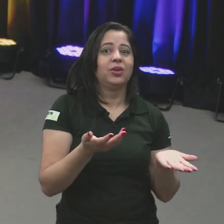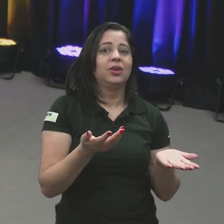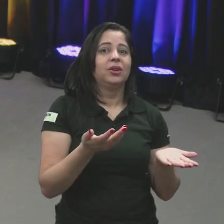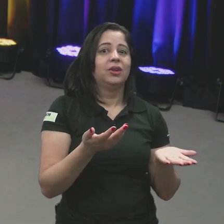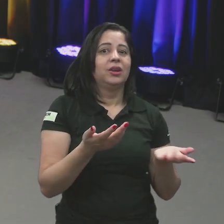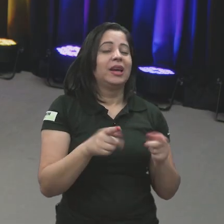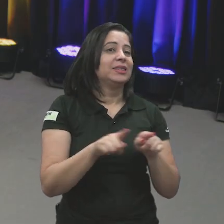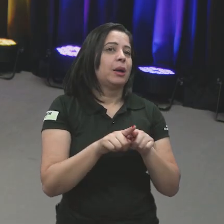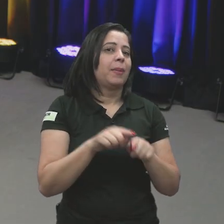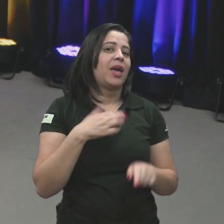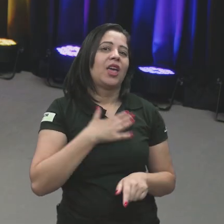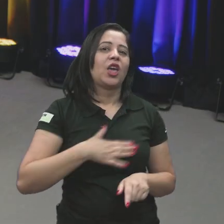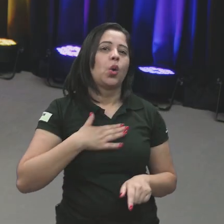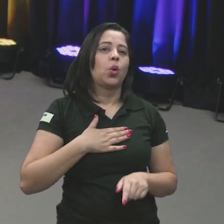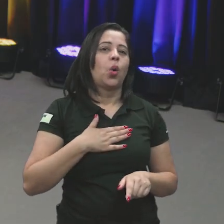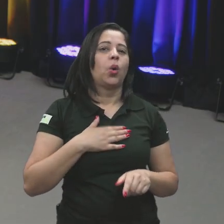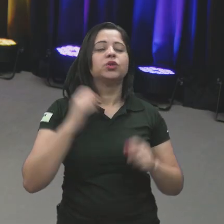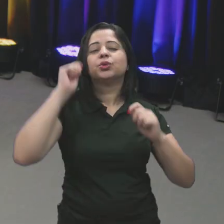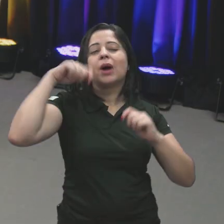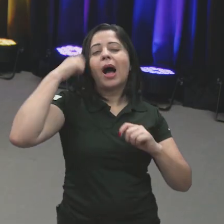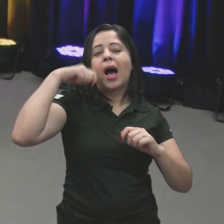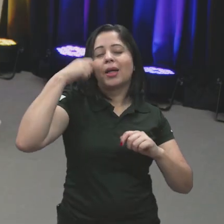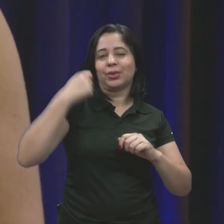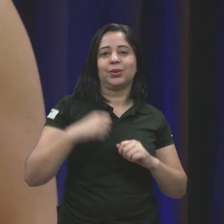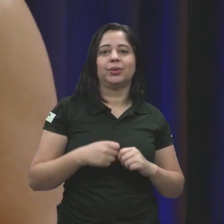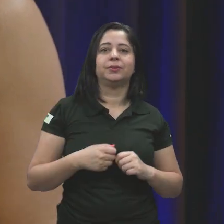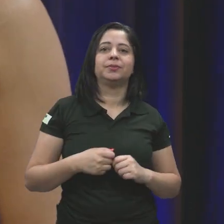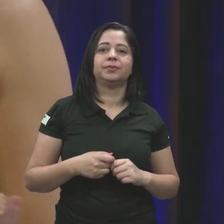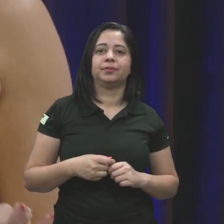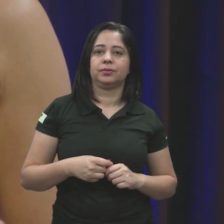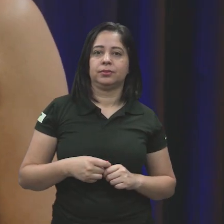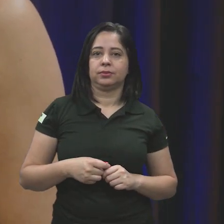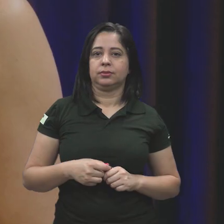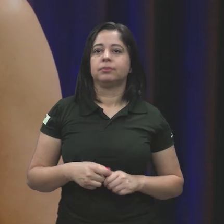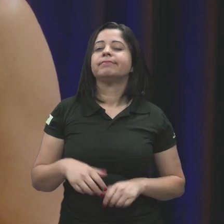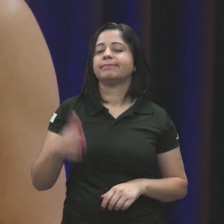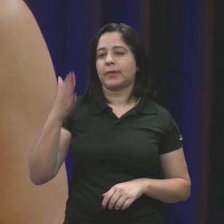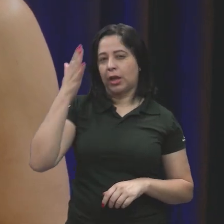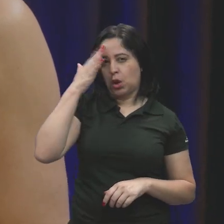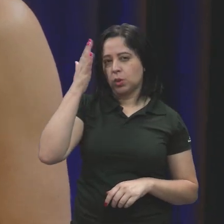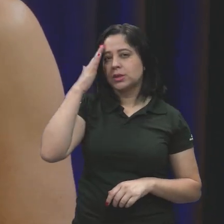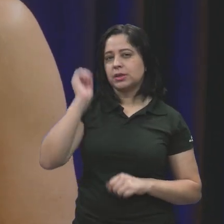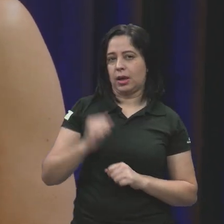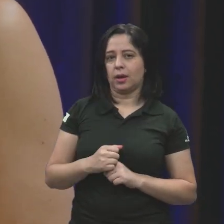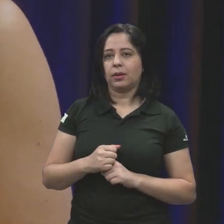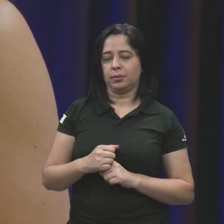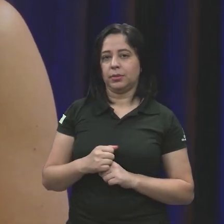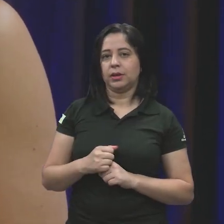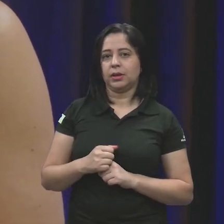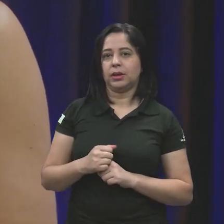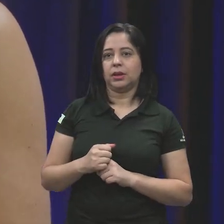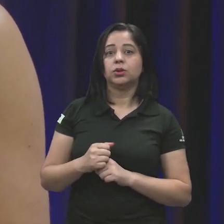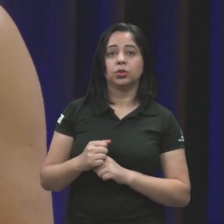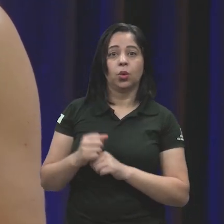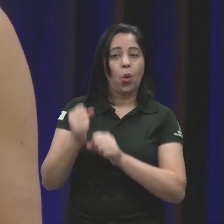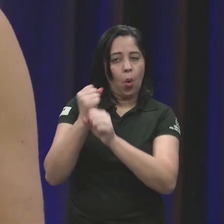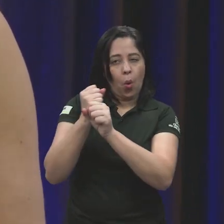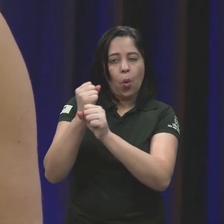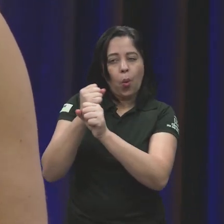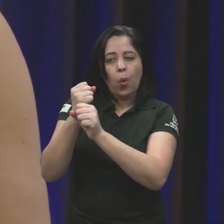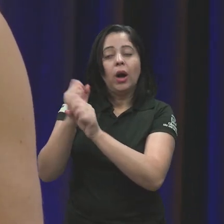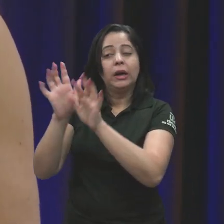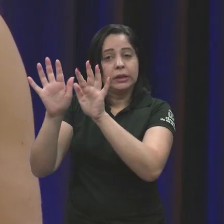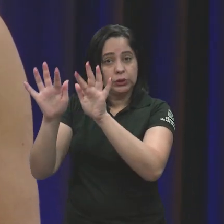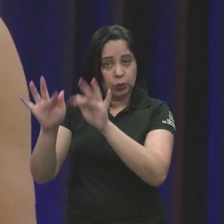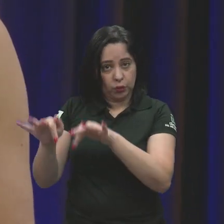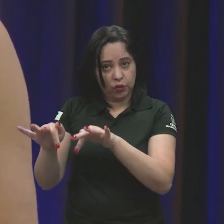E eu gosto de atuar também no poema. Final de ano a gente sabe que tem várias atividades para as crianças, né? Que realizam